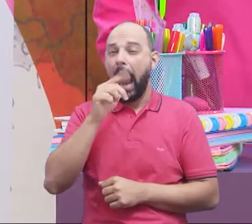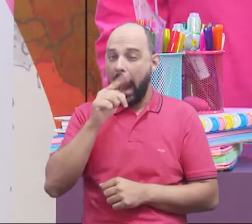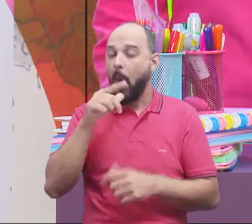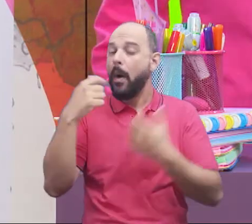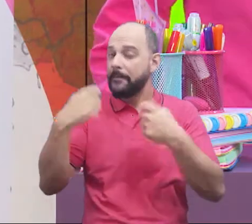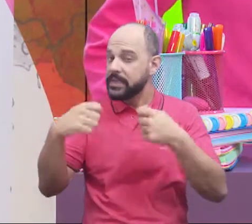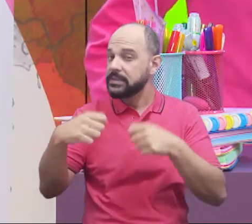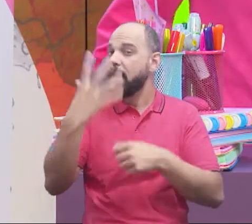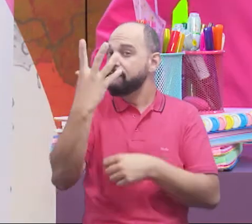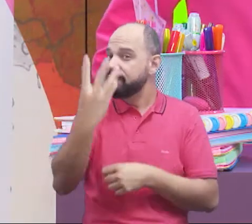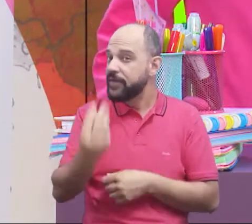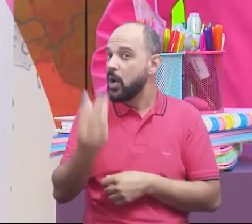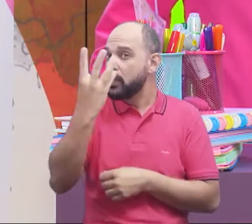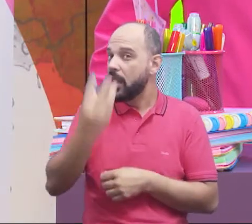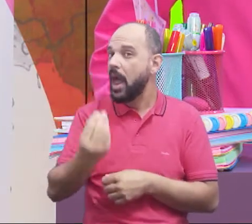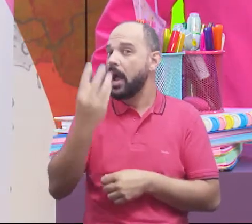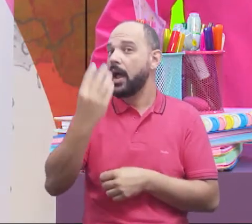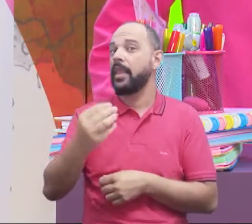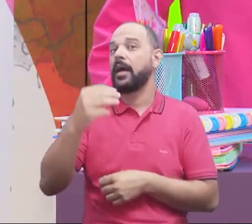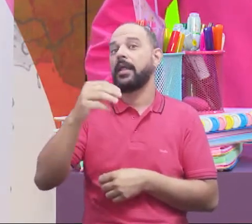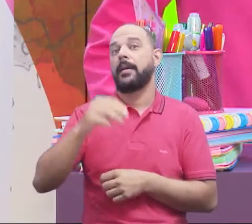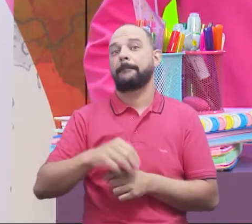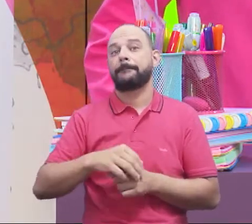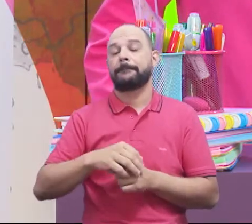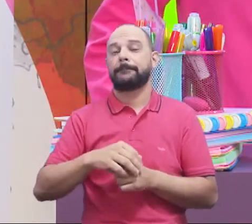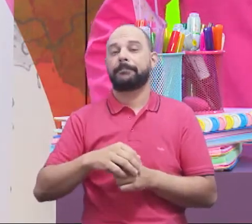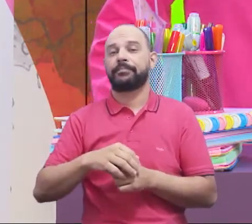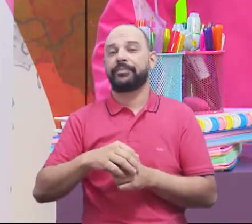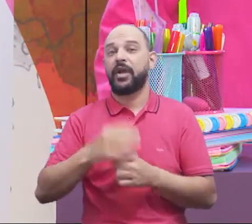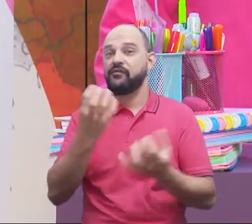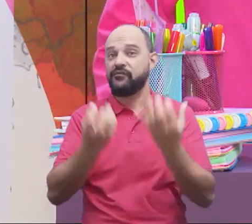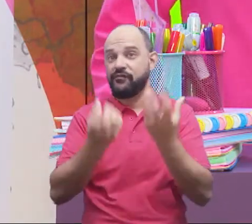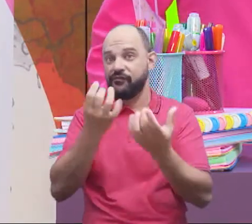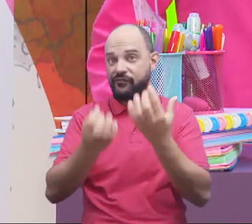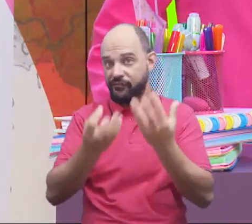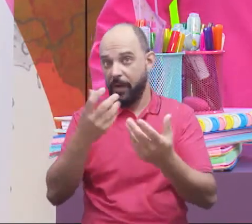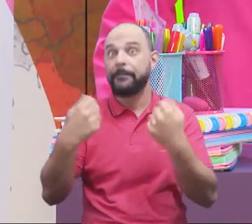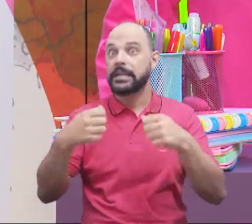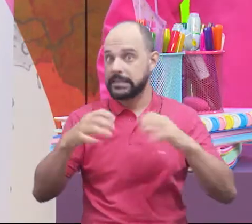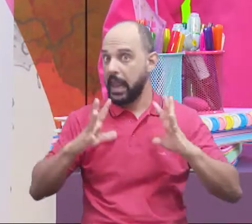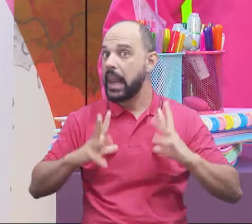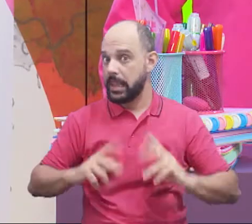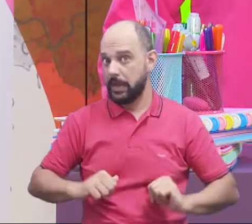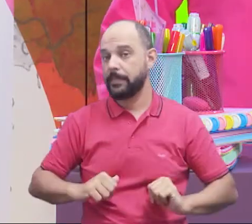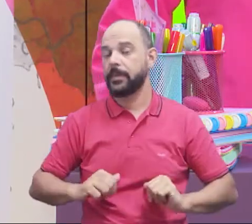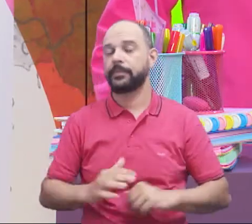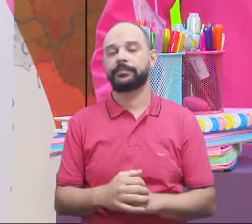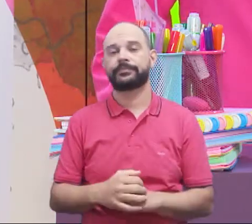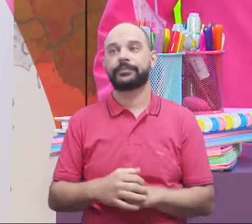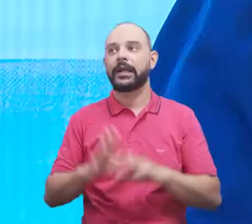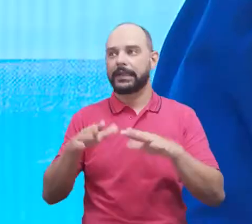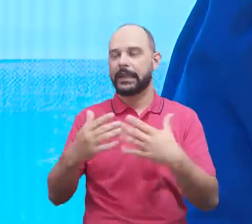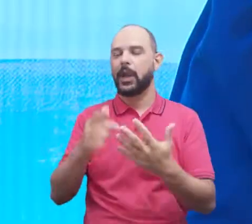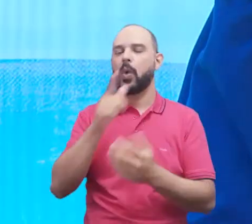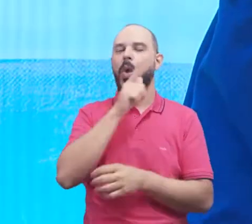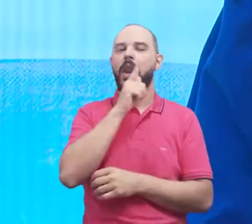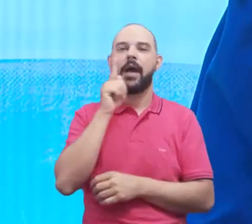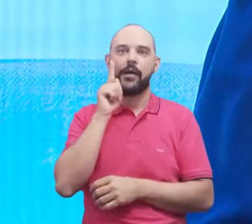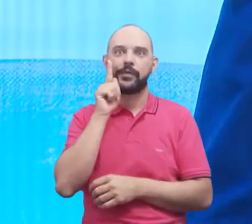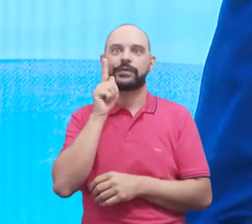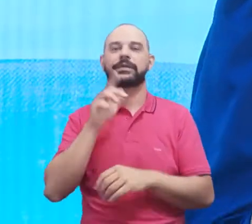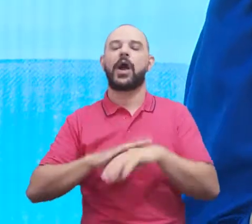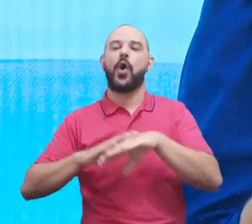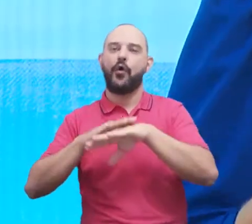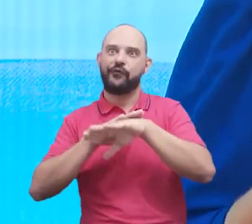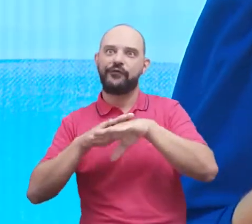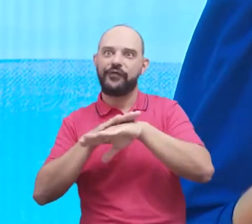para beber, só filtrada, ou mineral, ou fervida, tem que ser limpinha. Glau,